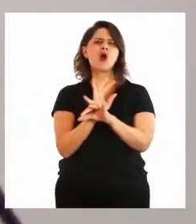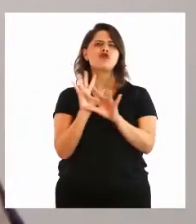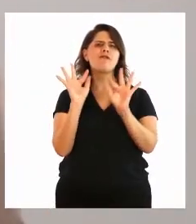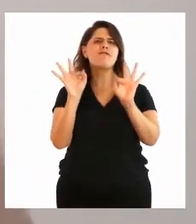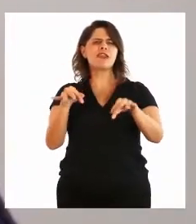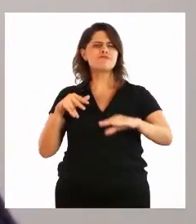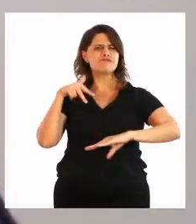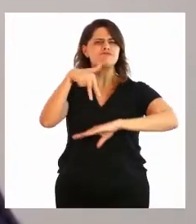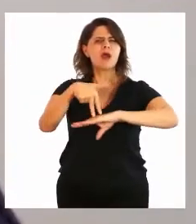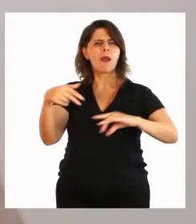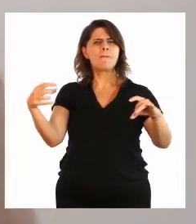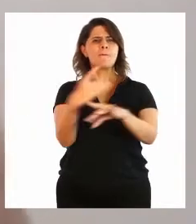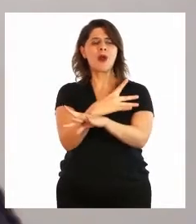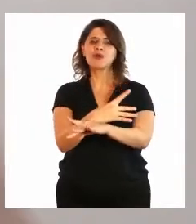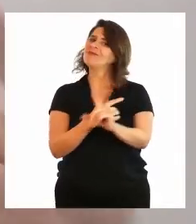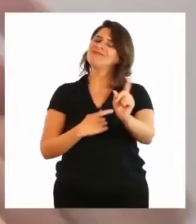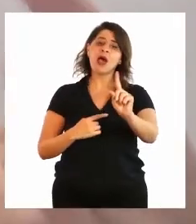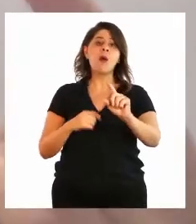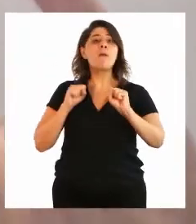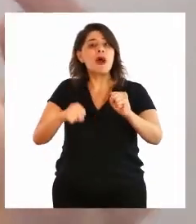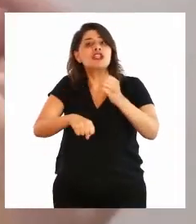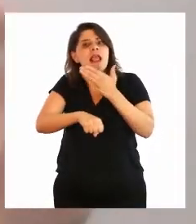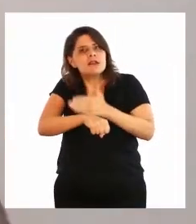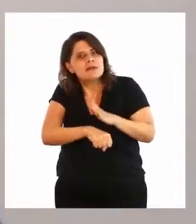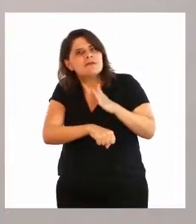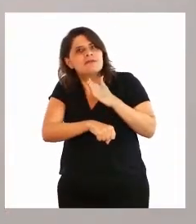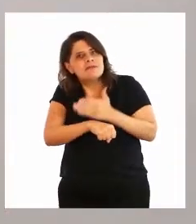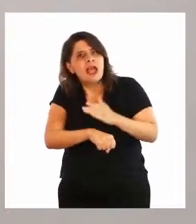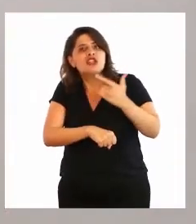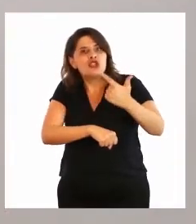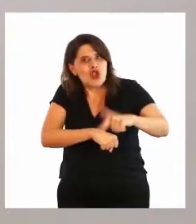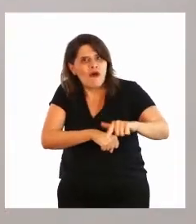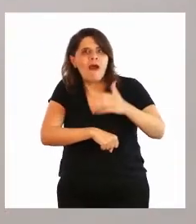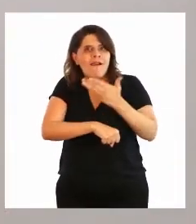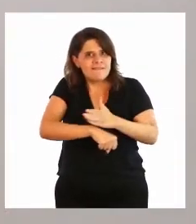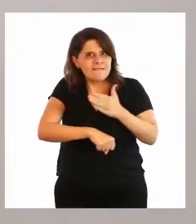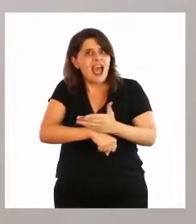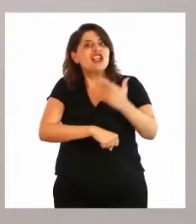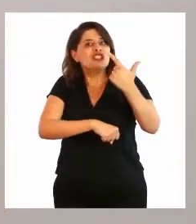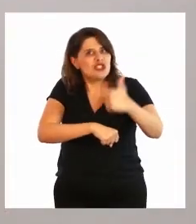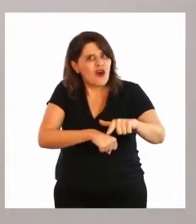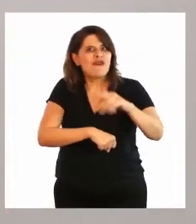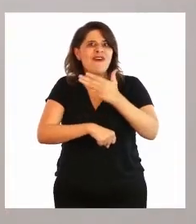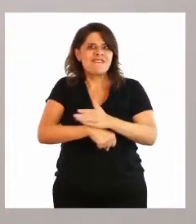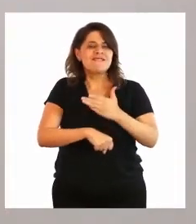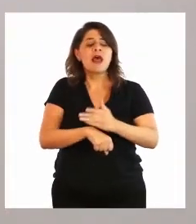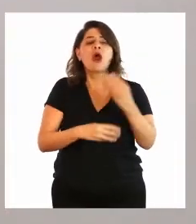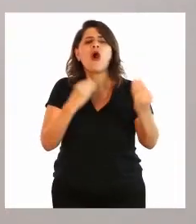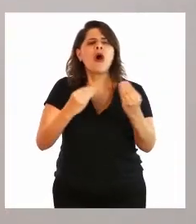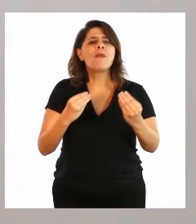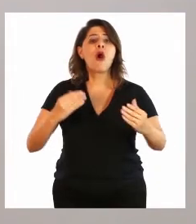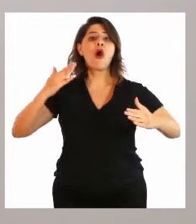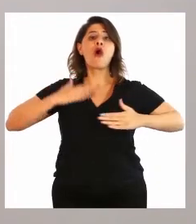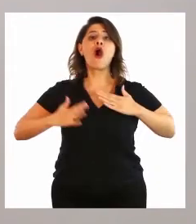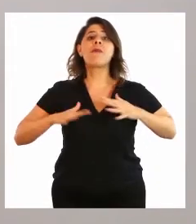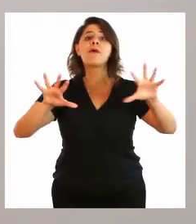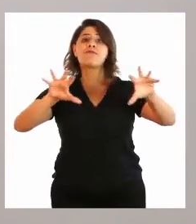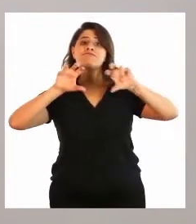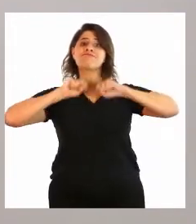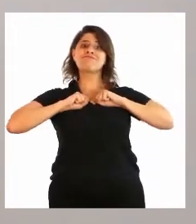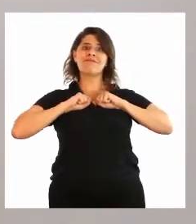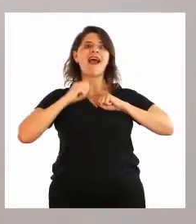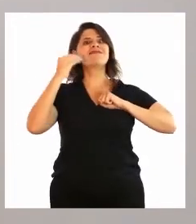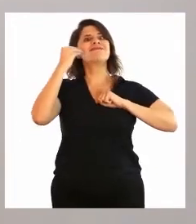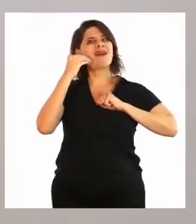reensaie corporalmente diversas vezes. E na publicação a gente colocou de